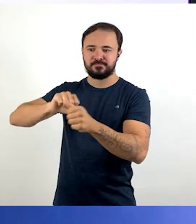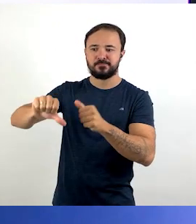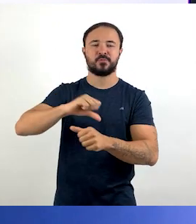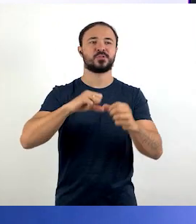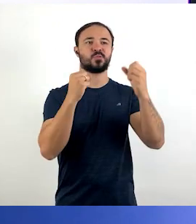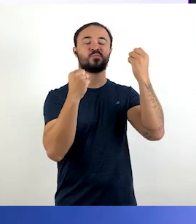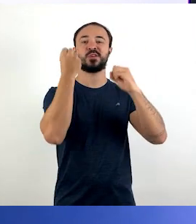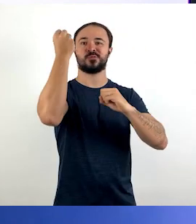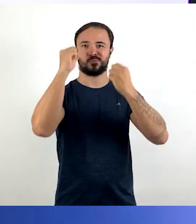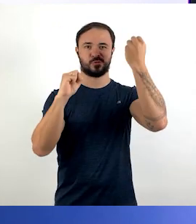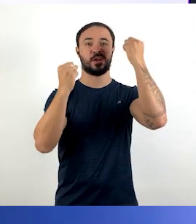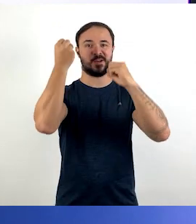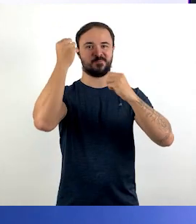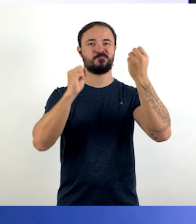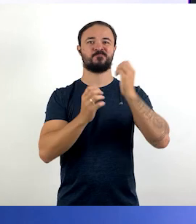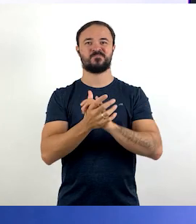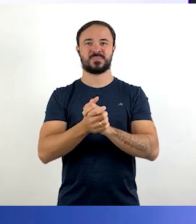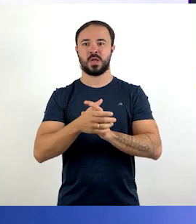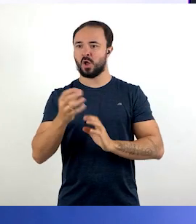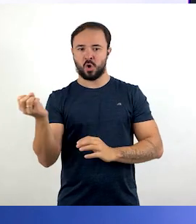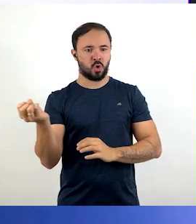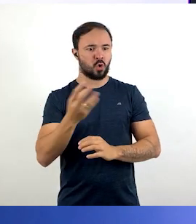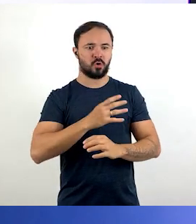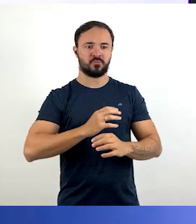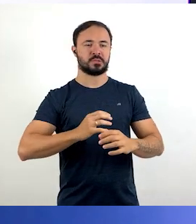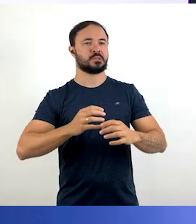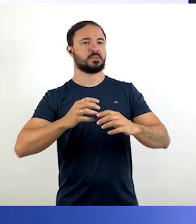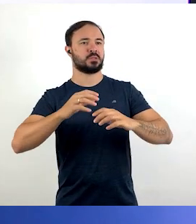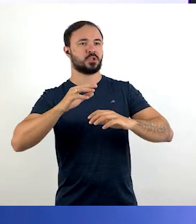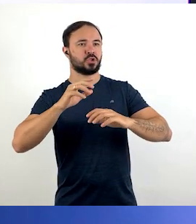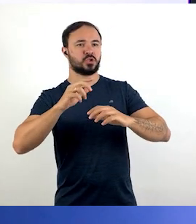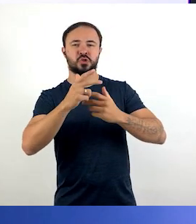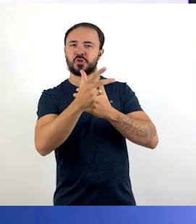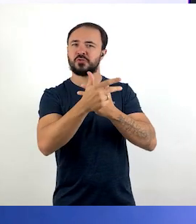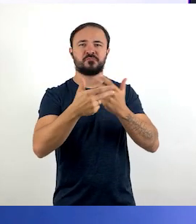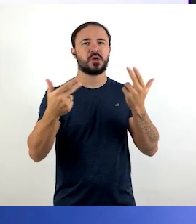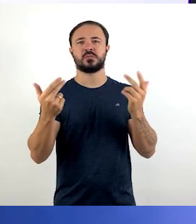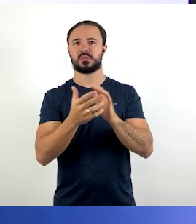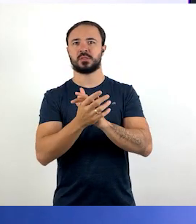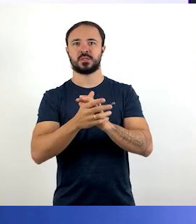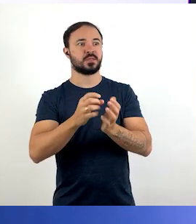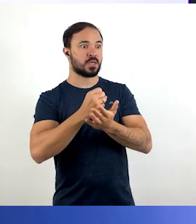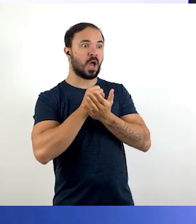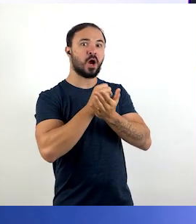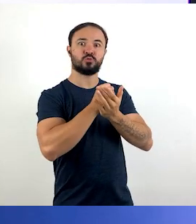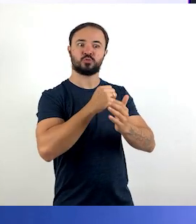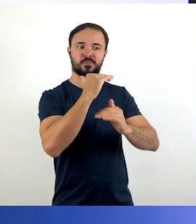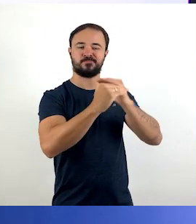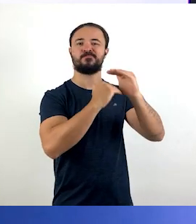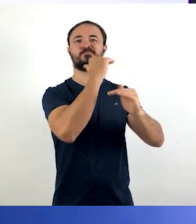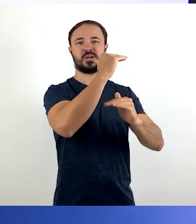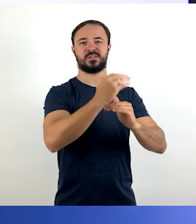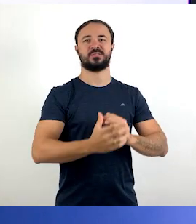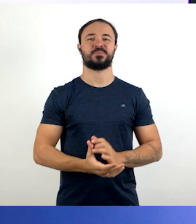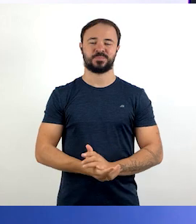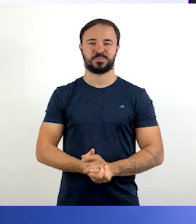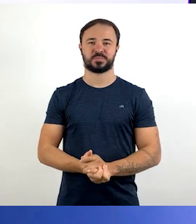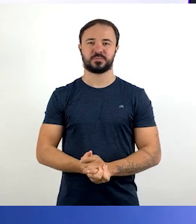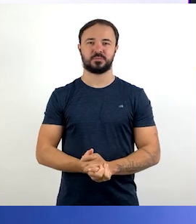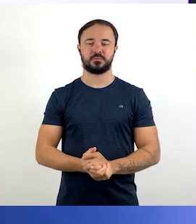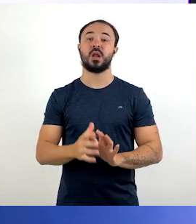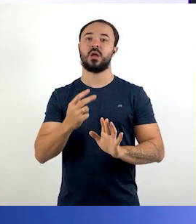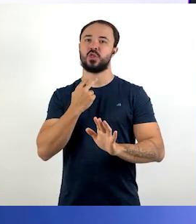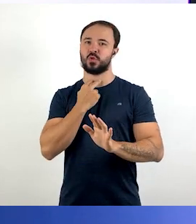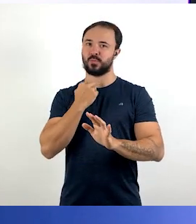esse processo, com novas máquinas, com transporte mais eficazes e a distâncias maiores. Não